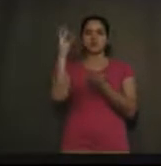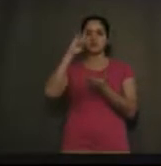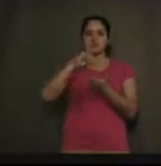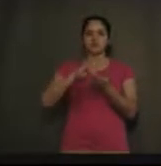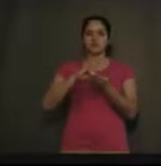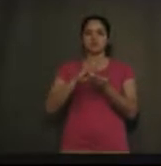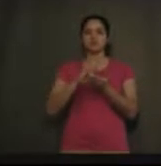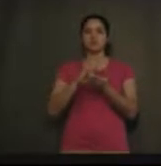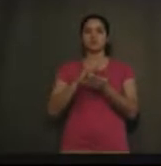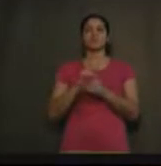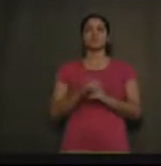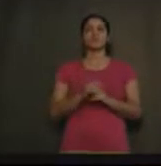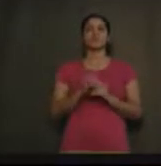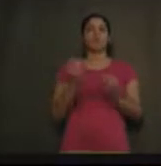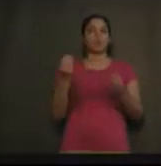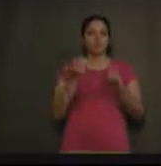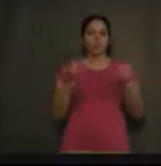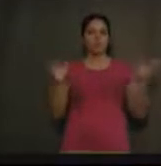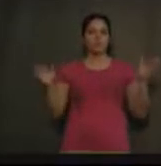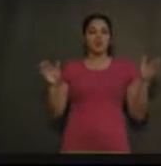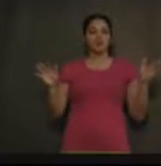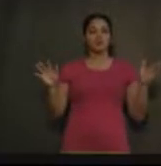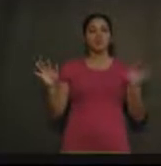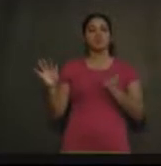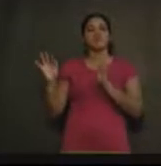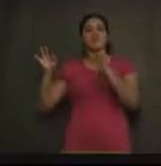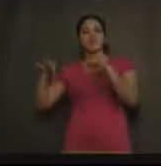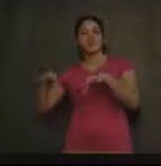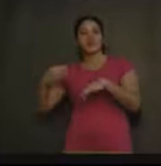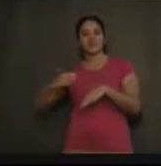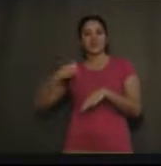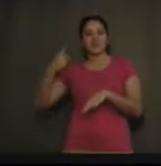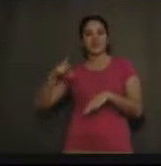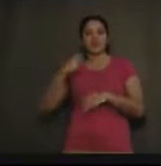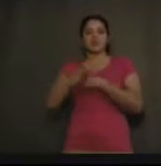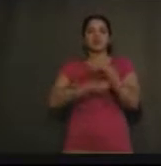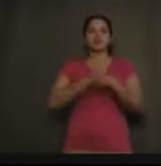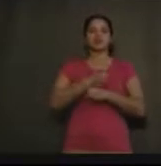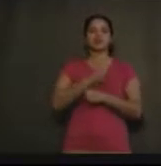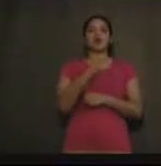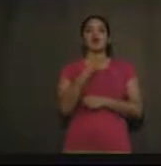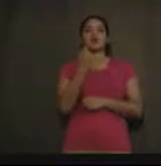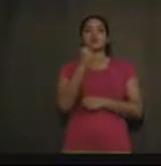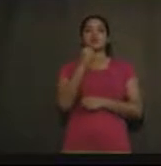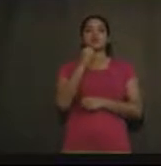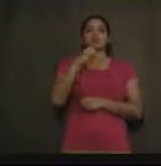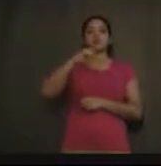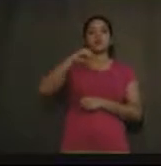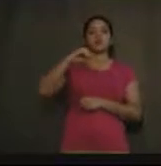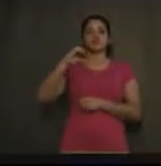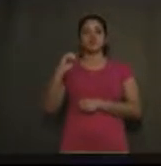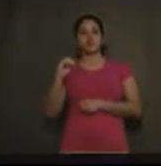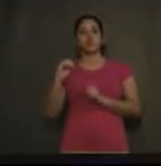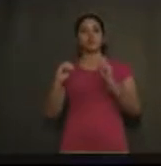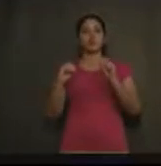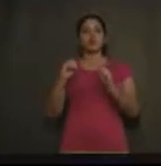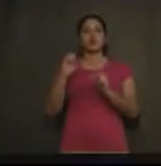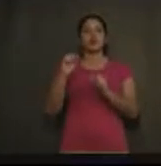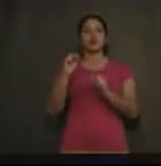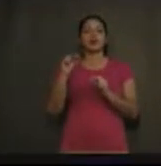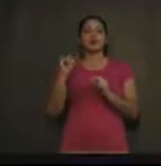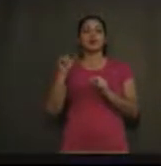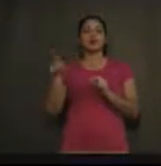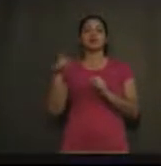de fato, pelo final, pela sua conclusão. Em 1890, Poincaré publicou na